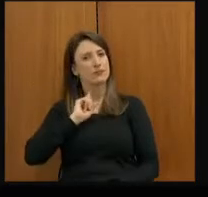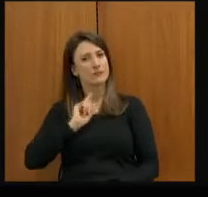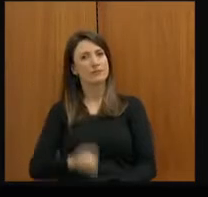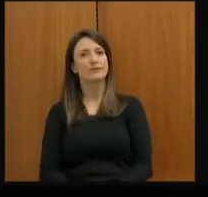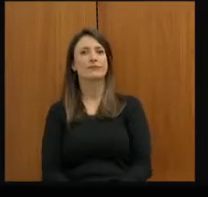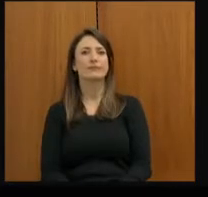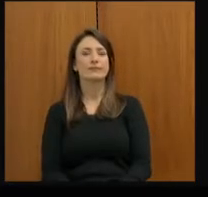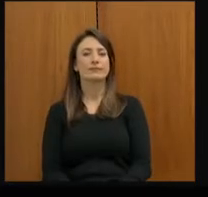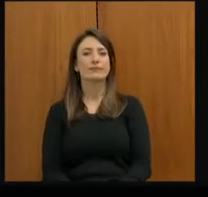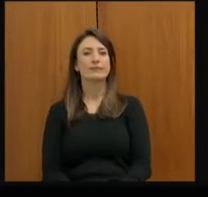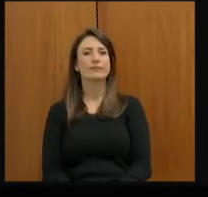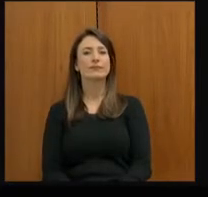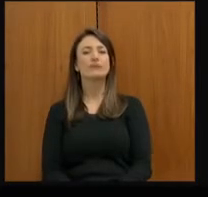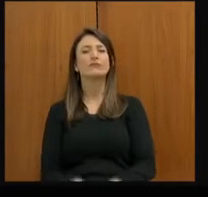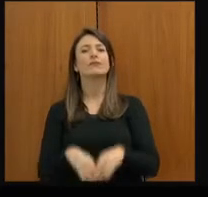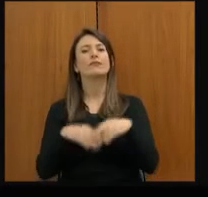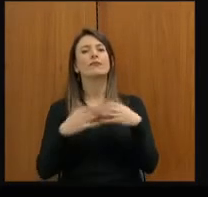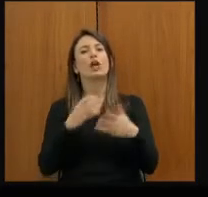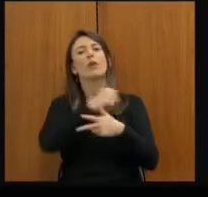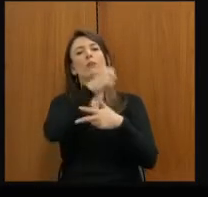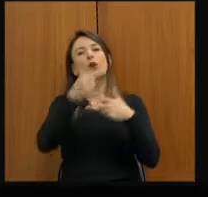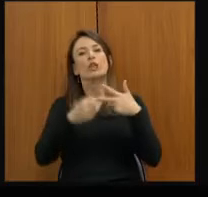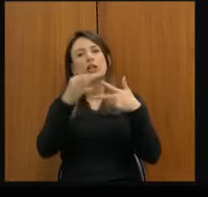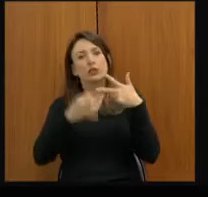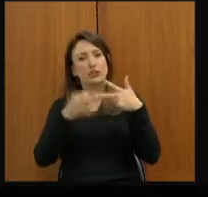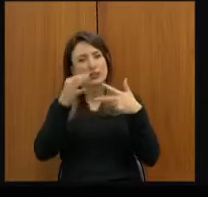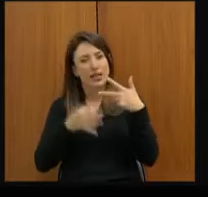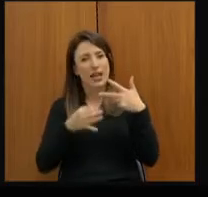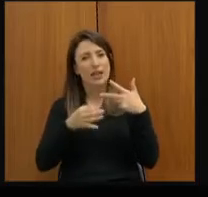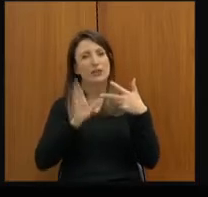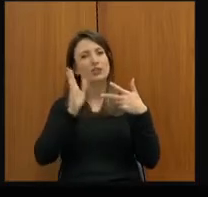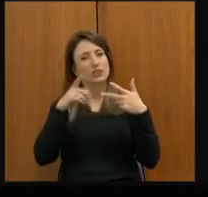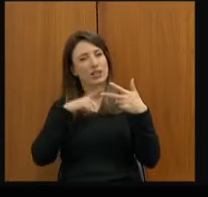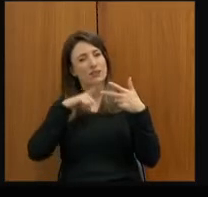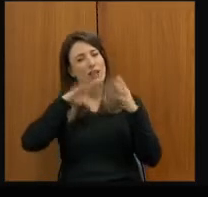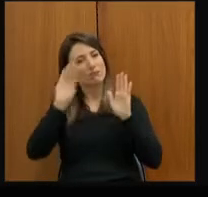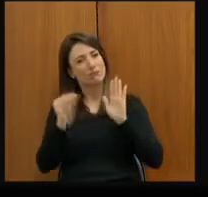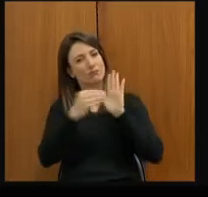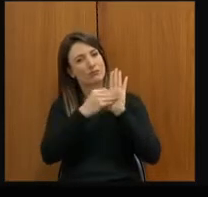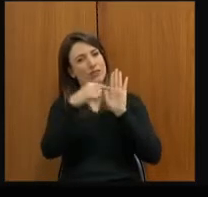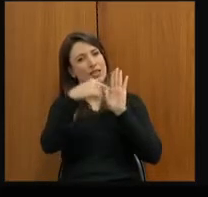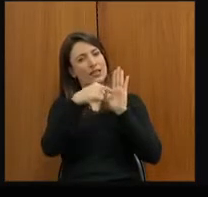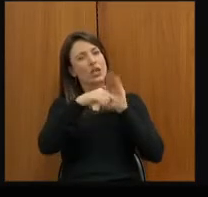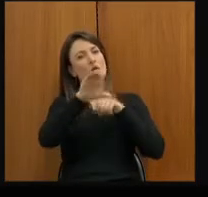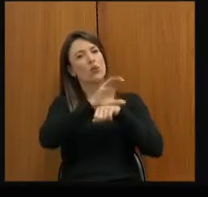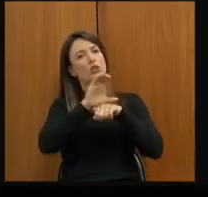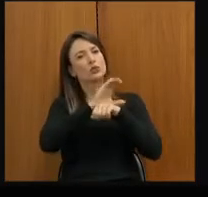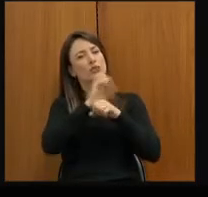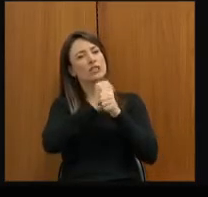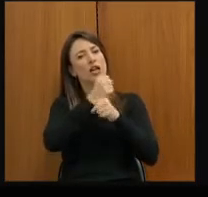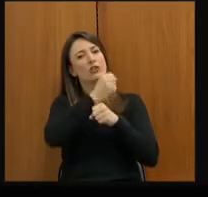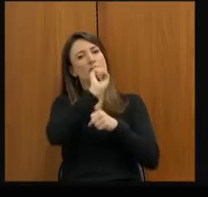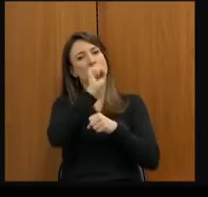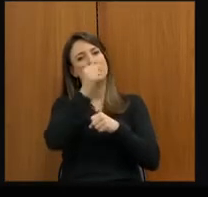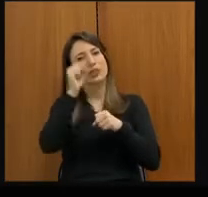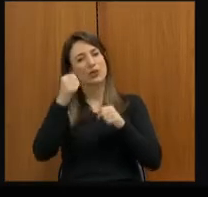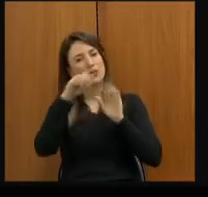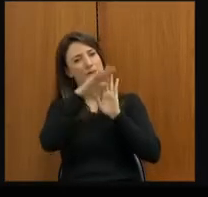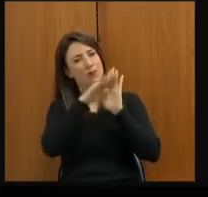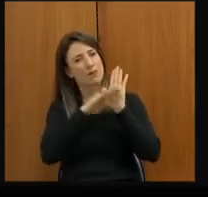O Poder Judiciário então ele vem já definido na Constituição de 88 para a gente não alongar muito né gente não